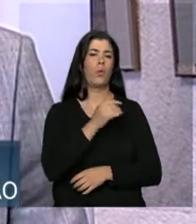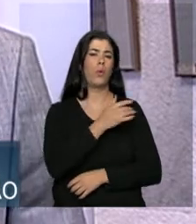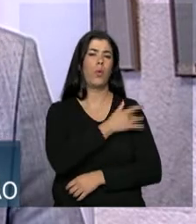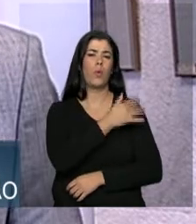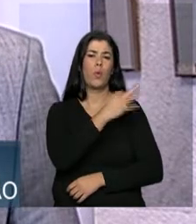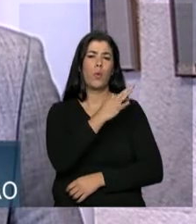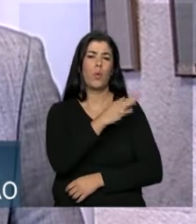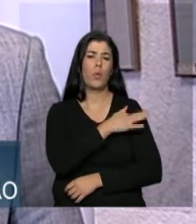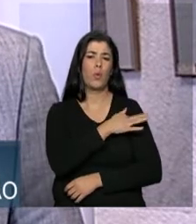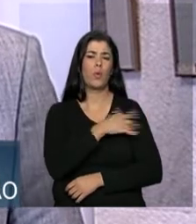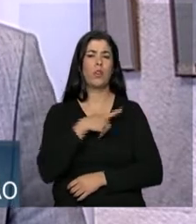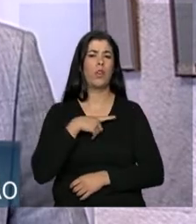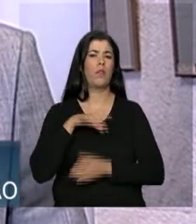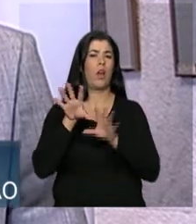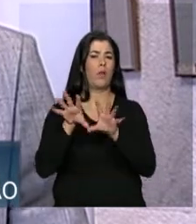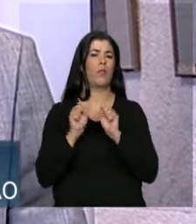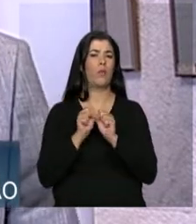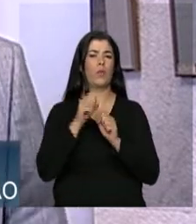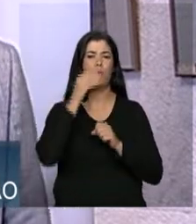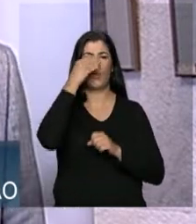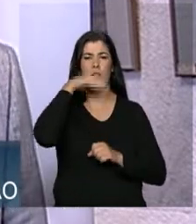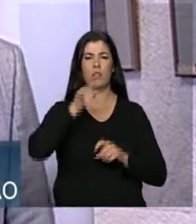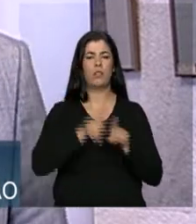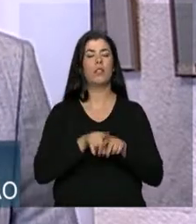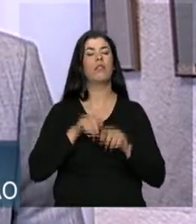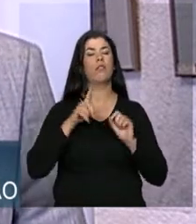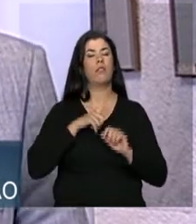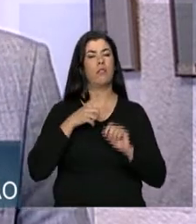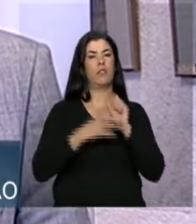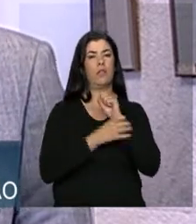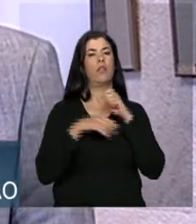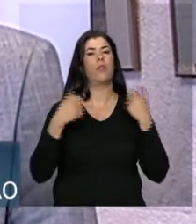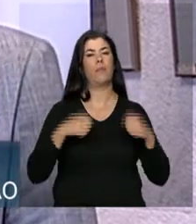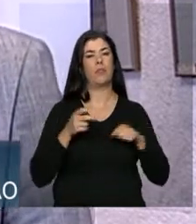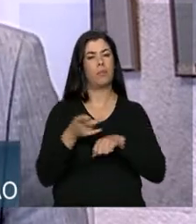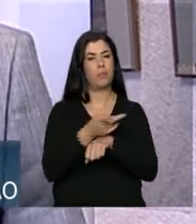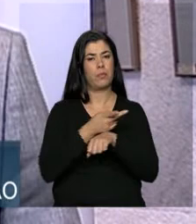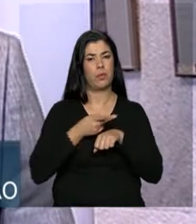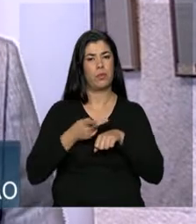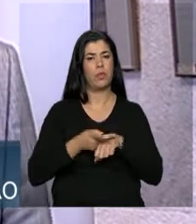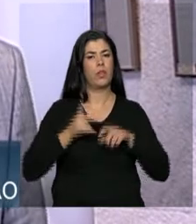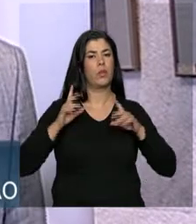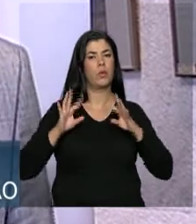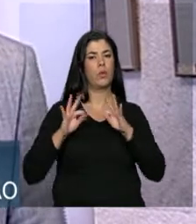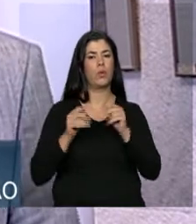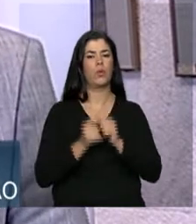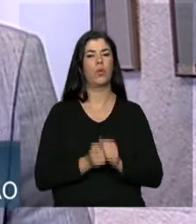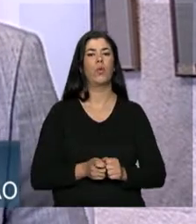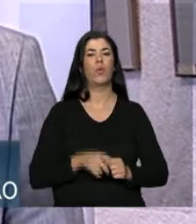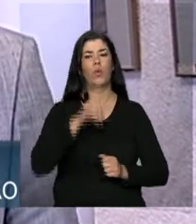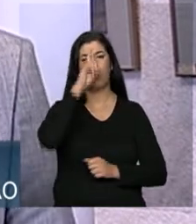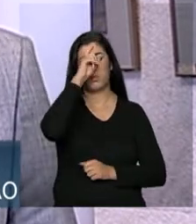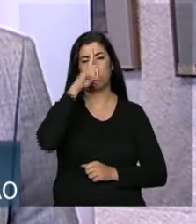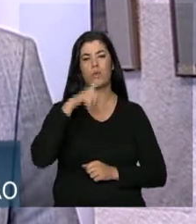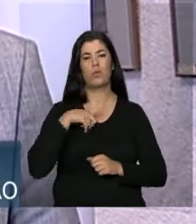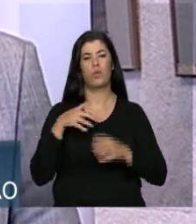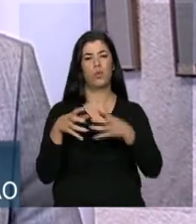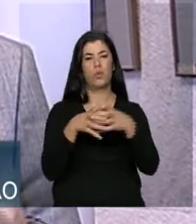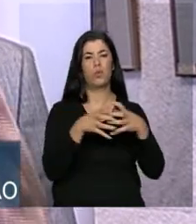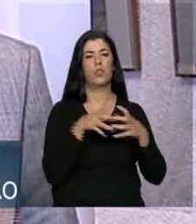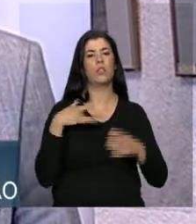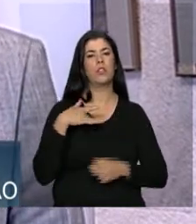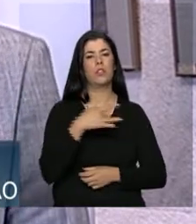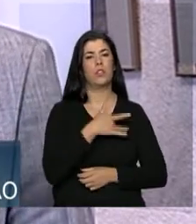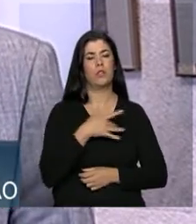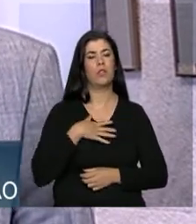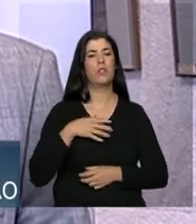ela não transmite gripe, portanto é muito segura e deve ser procurada todos os postos de saúde para aqueles grupos que fazem